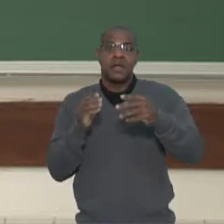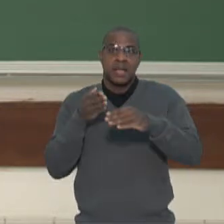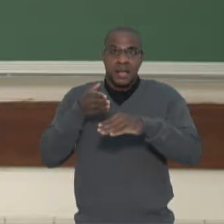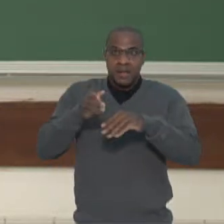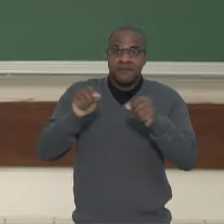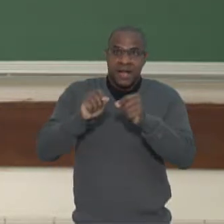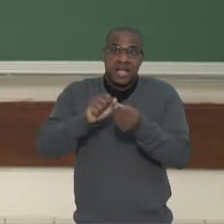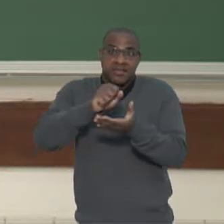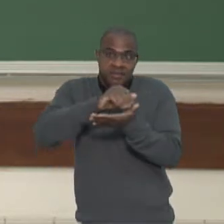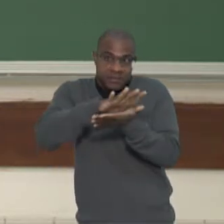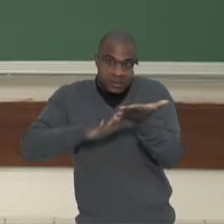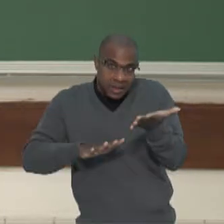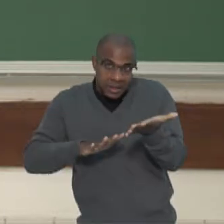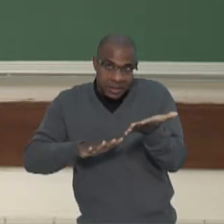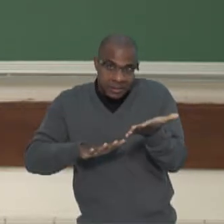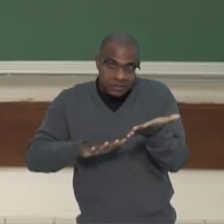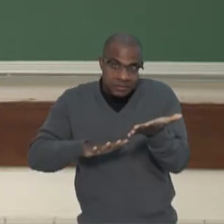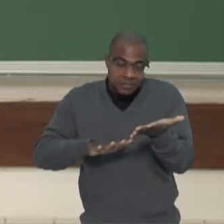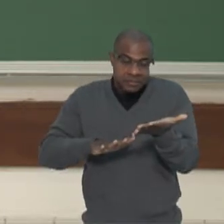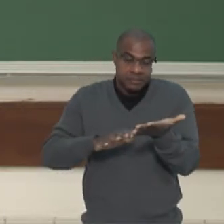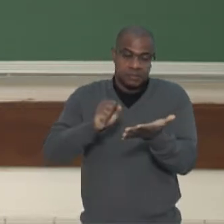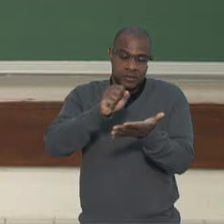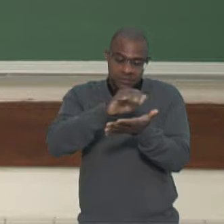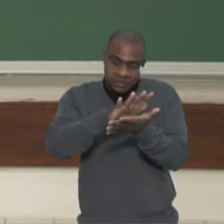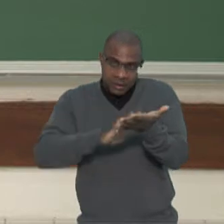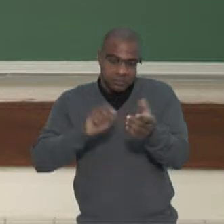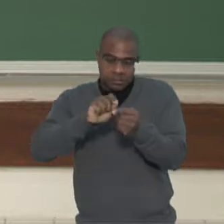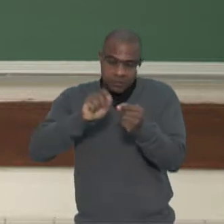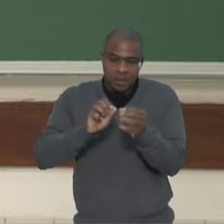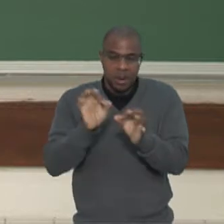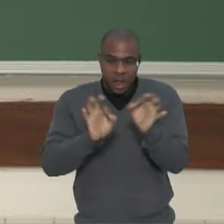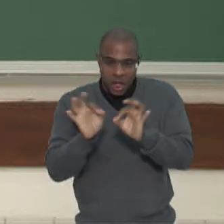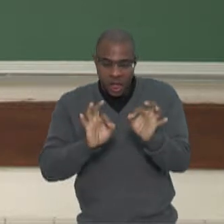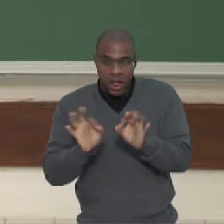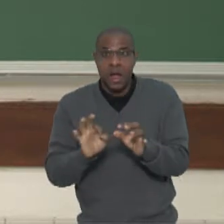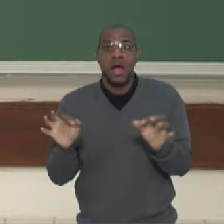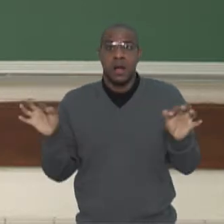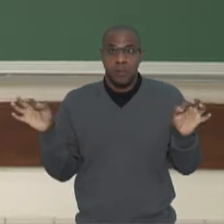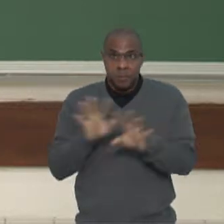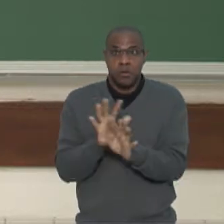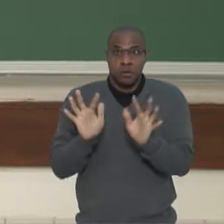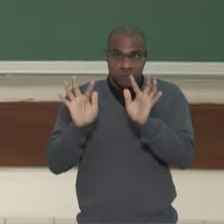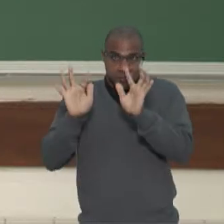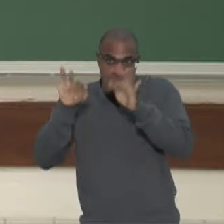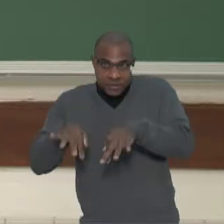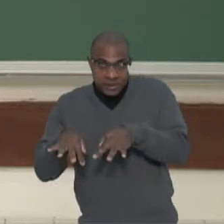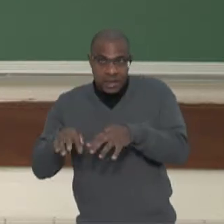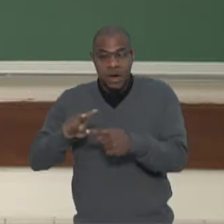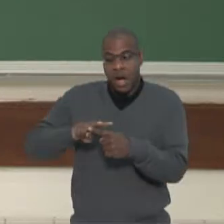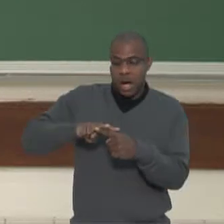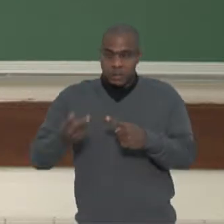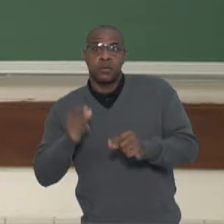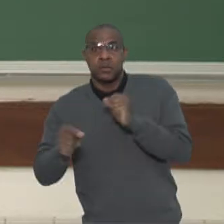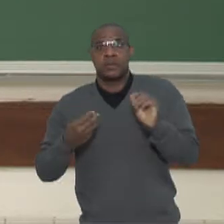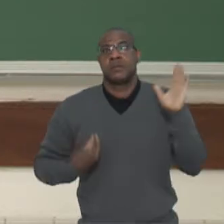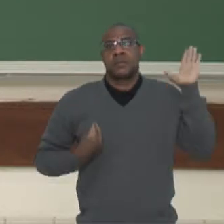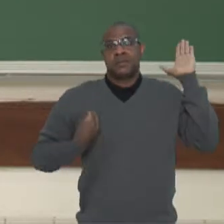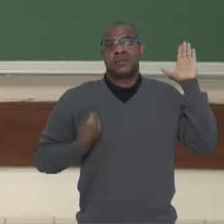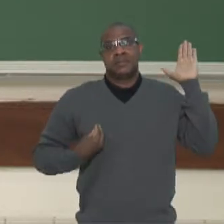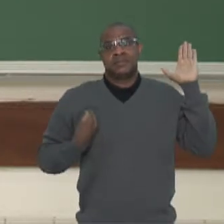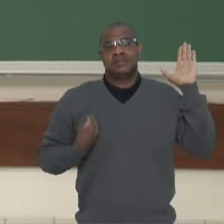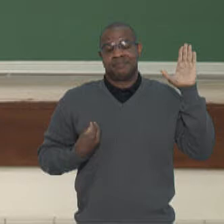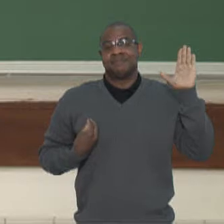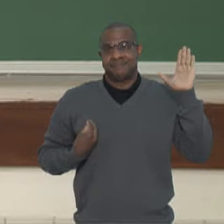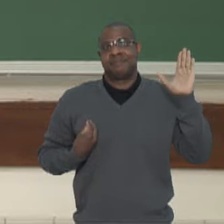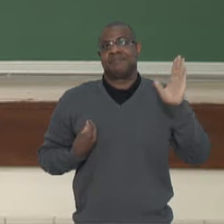primeira atividade que consta como atividade obrigatória, e ao final, o processo de conclusão, a presença